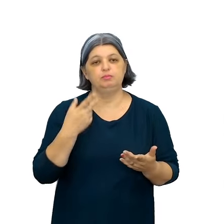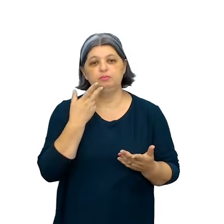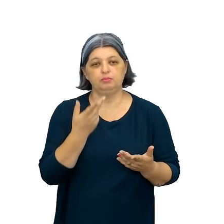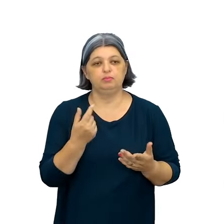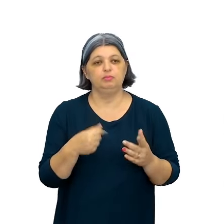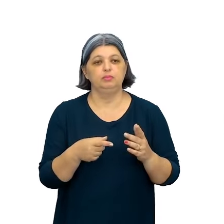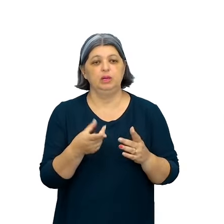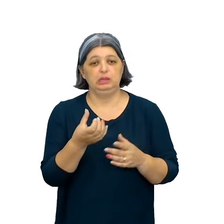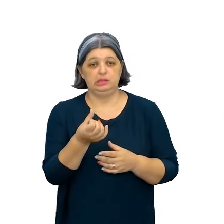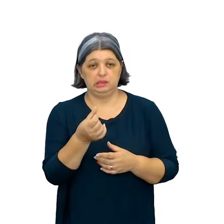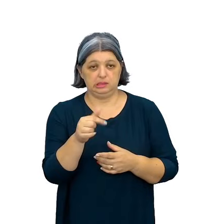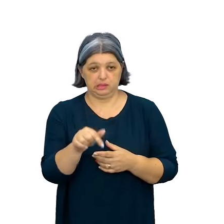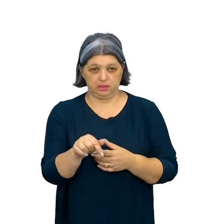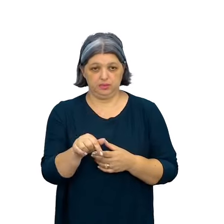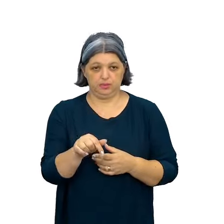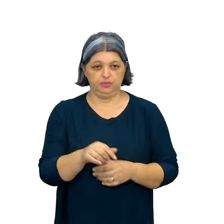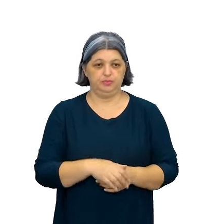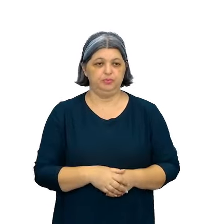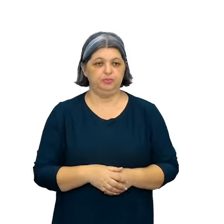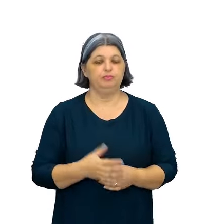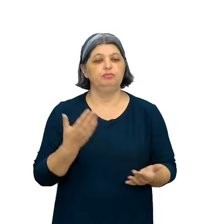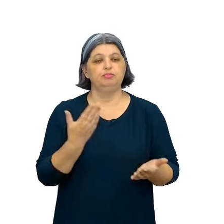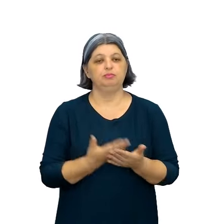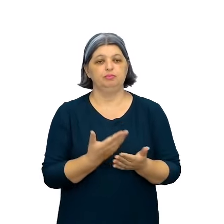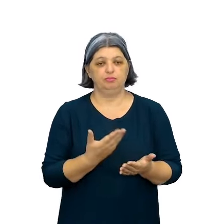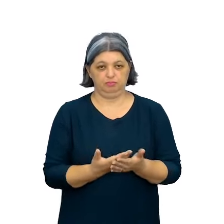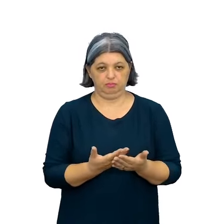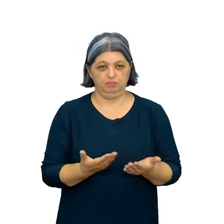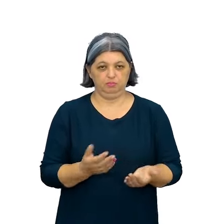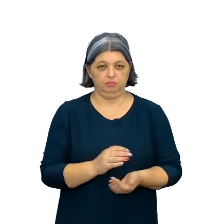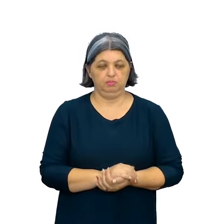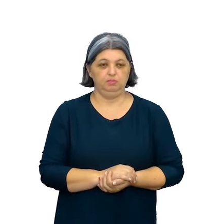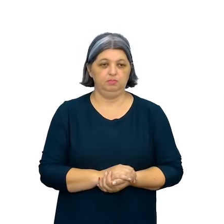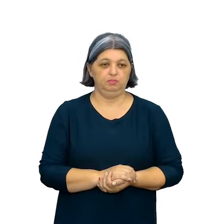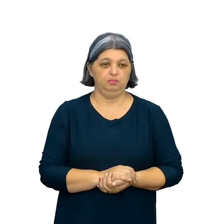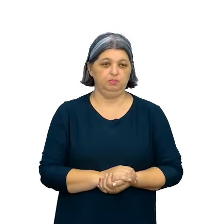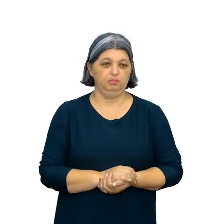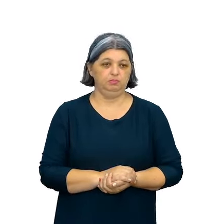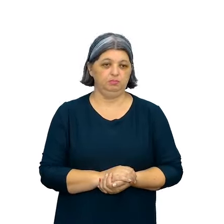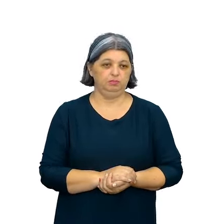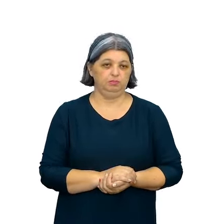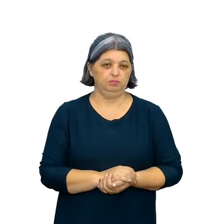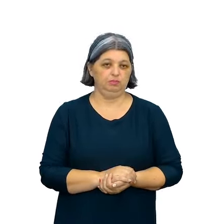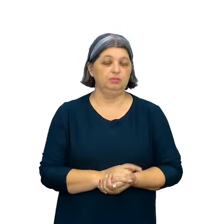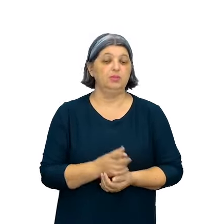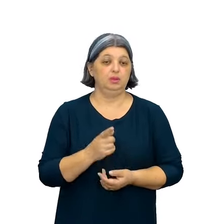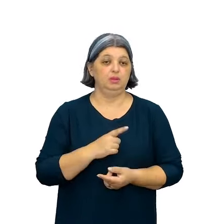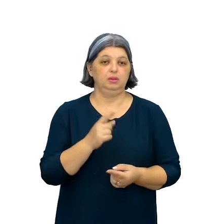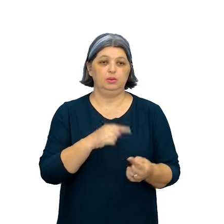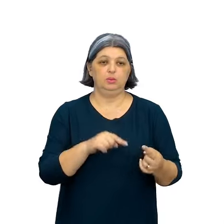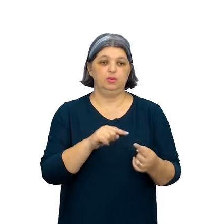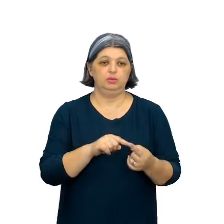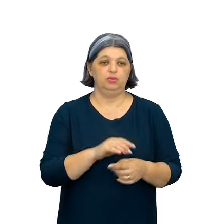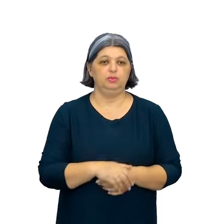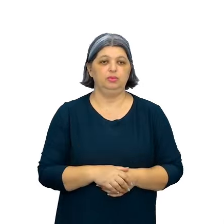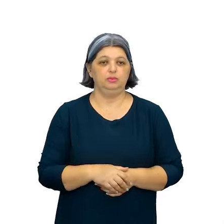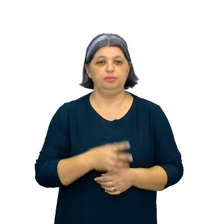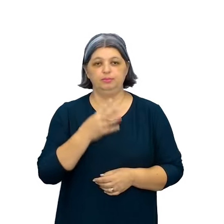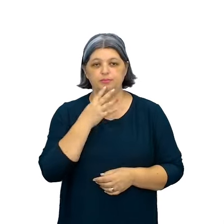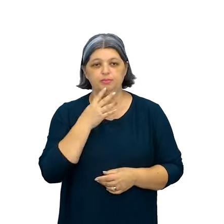aulas 6 e 7. Essas aulas, né, 6 e 7, elas têm o seguinte objetivo, né, reconhecer